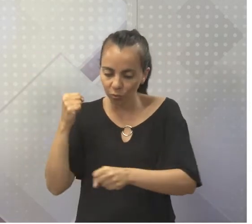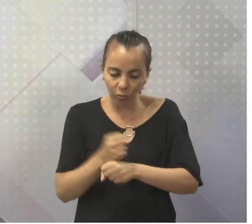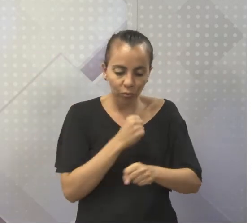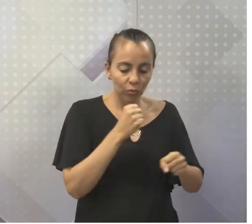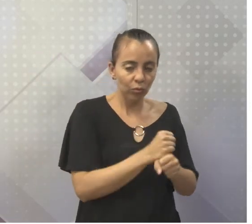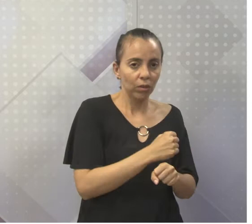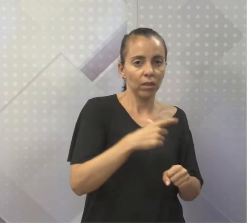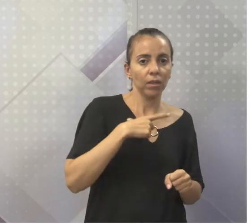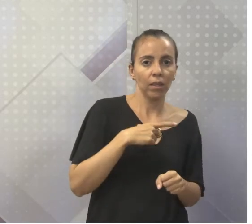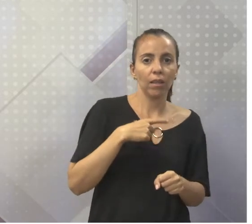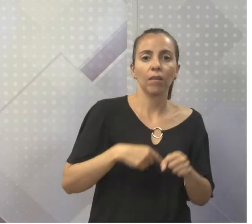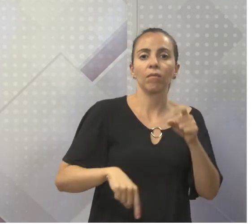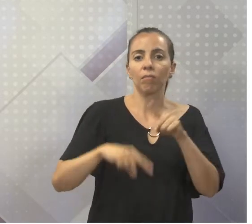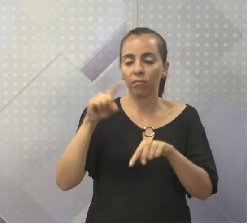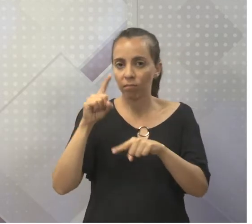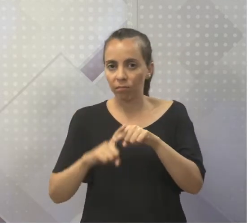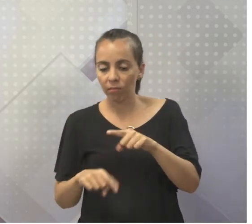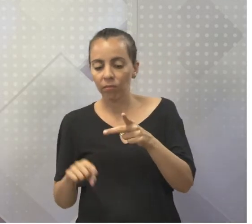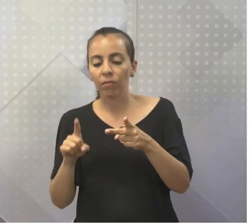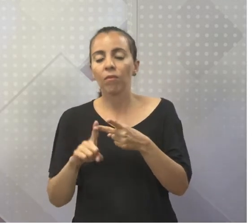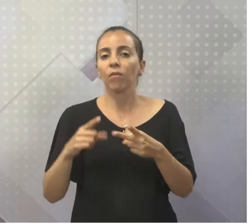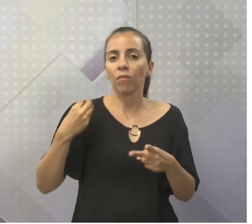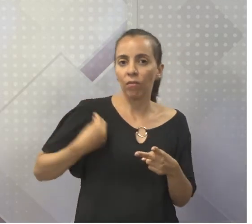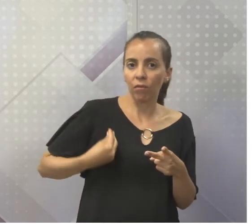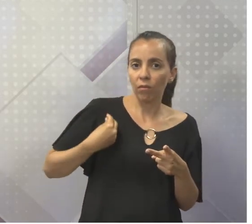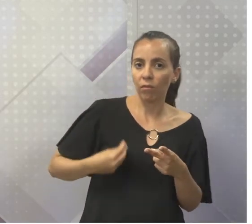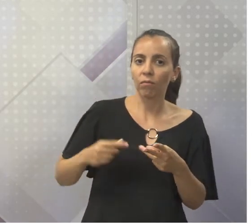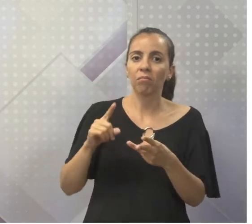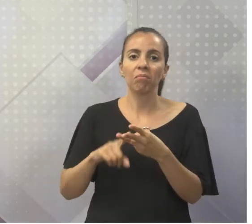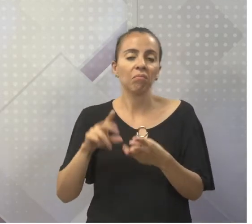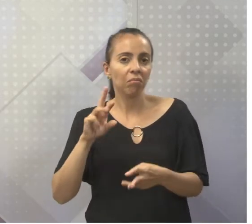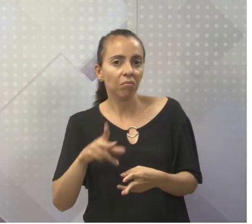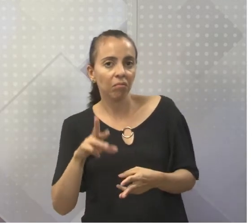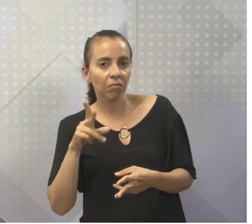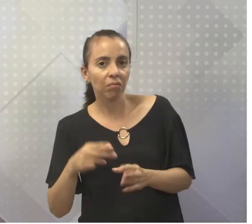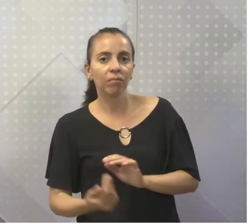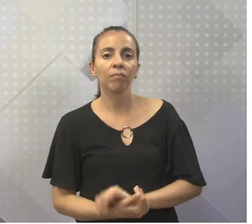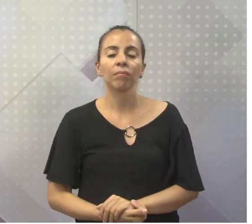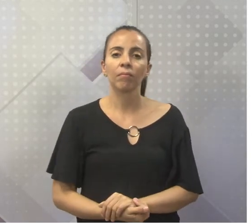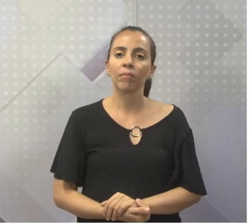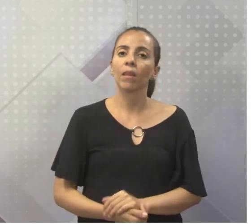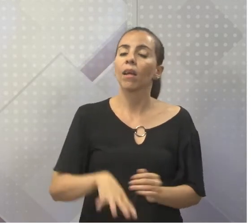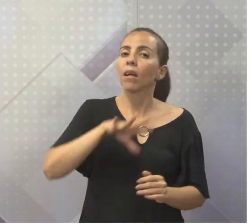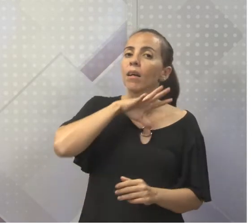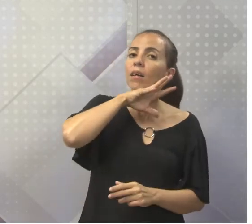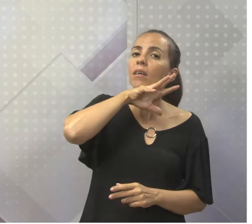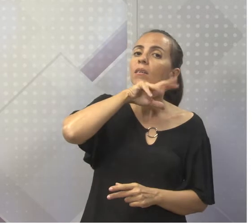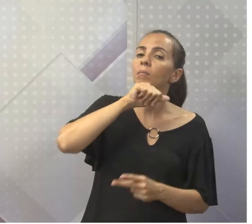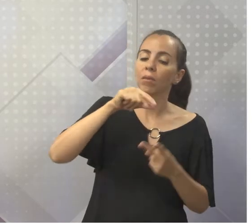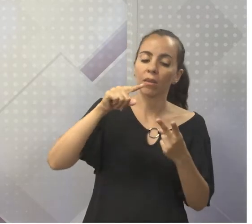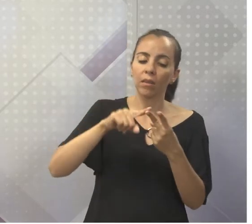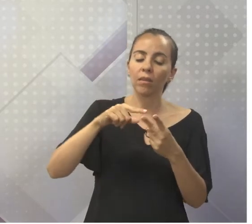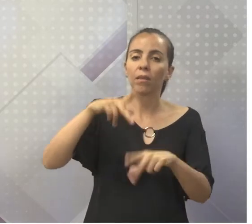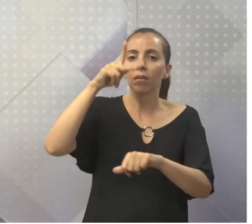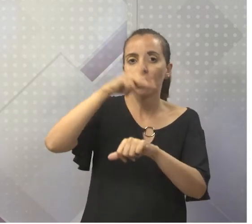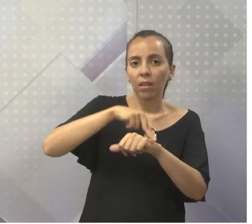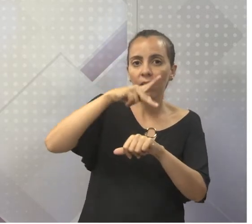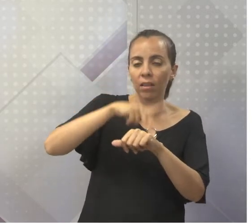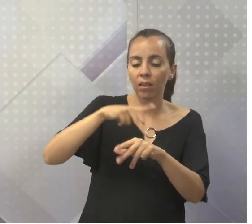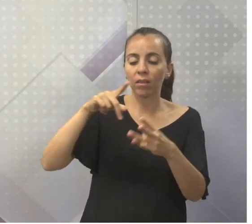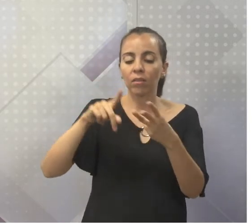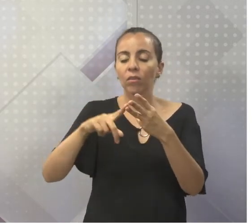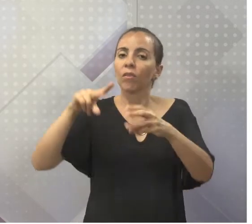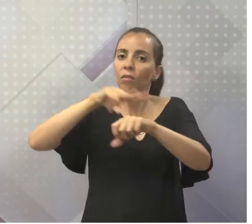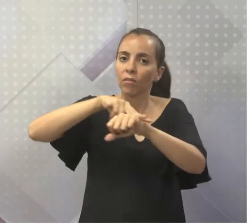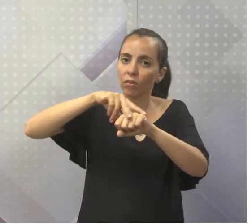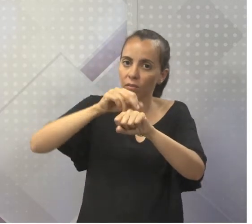vivos e não-vivos a vida ou seja ele da natureza ou construído pelo homem animais solo Rocha vegetação fenômenos